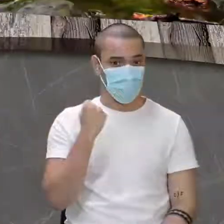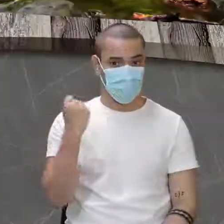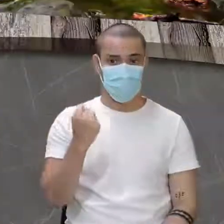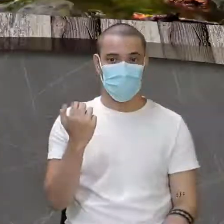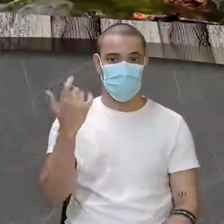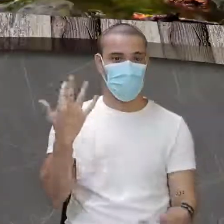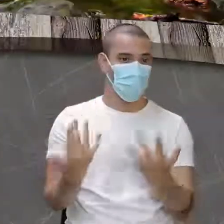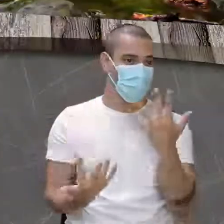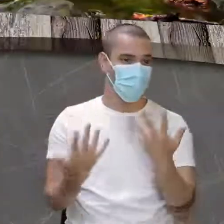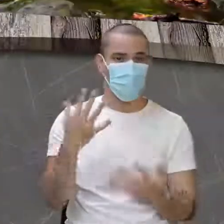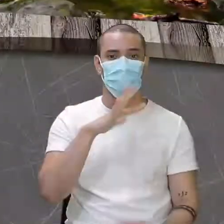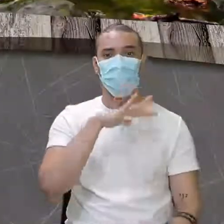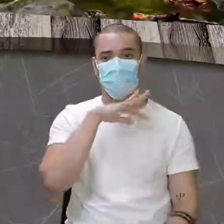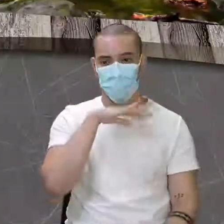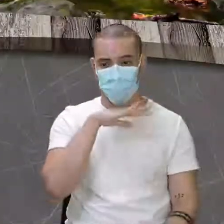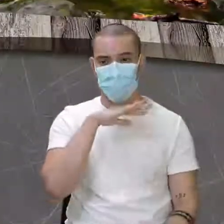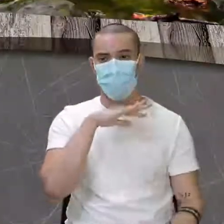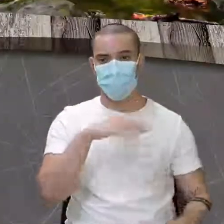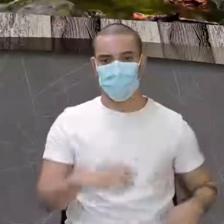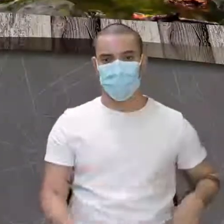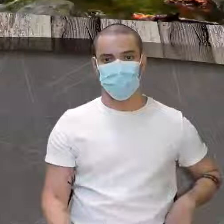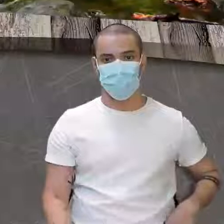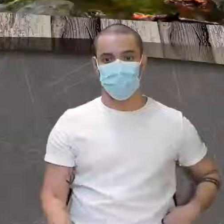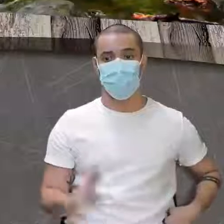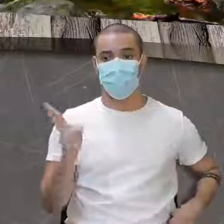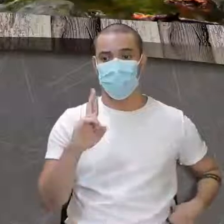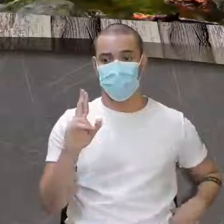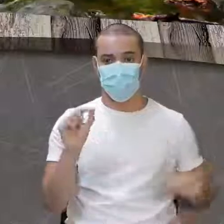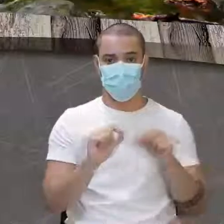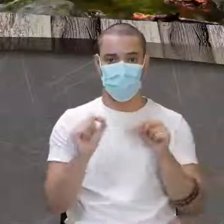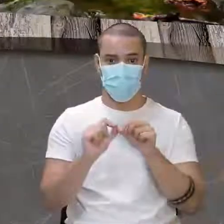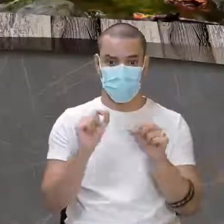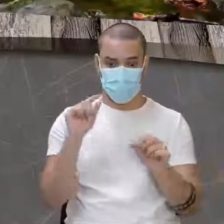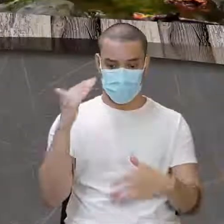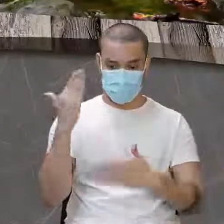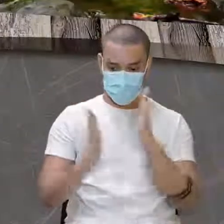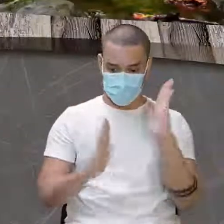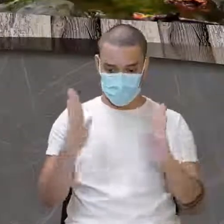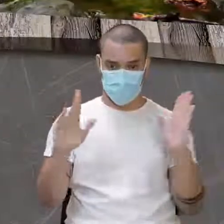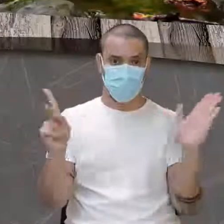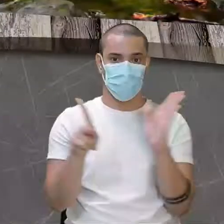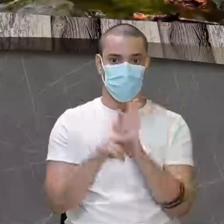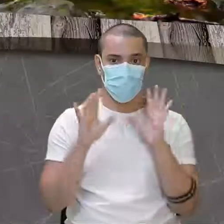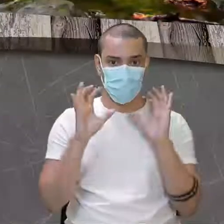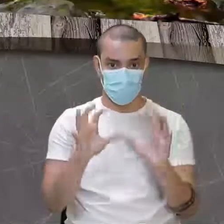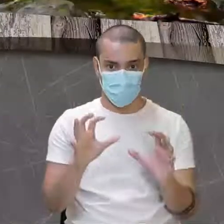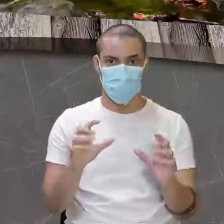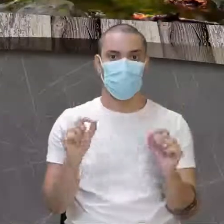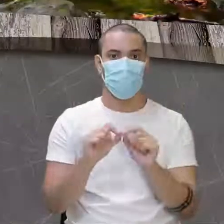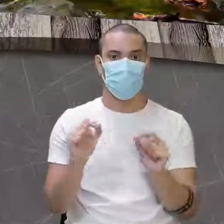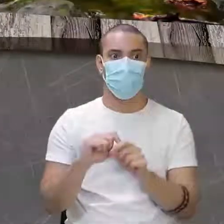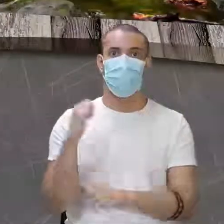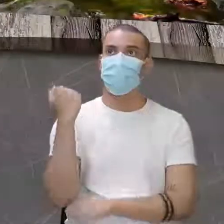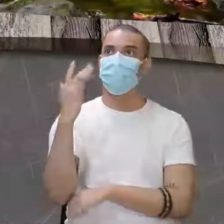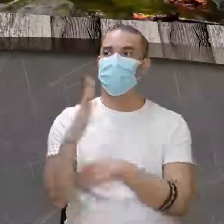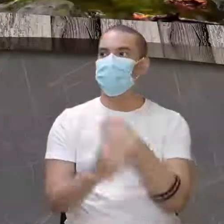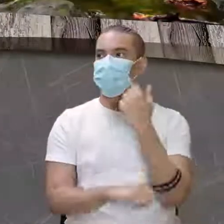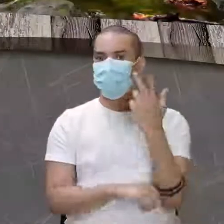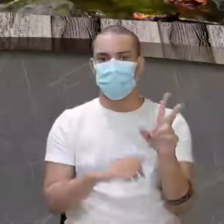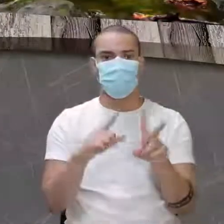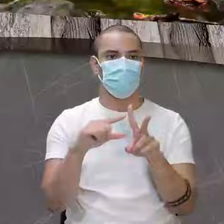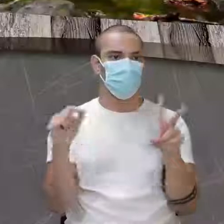queimada, né? Quem faz esse processo de captura do CO2, que são as florestas,